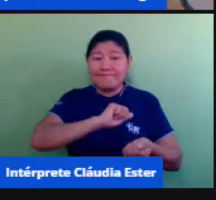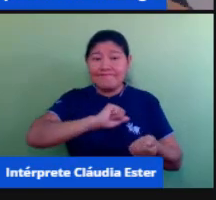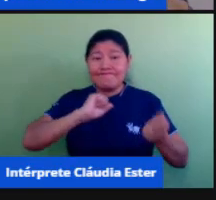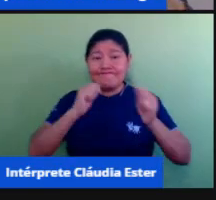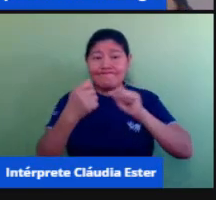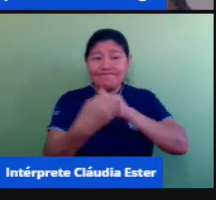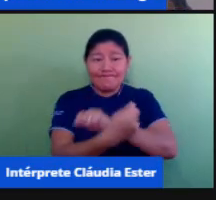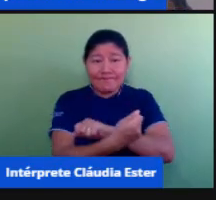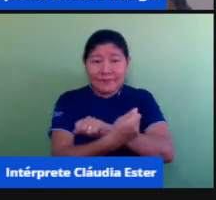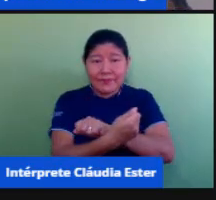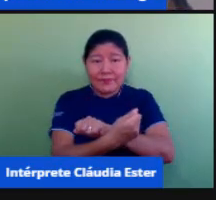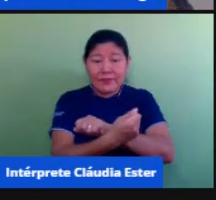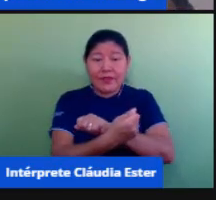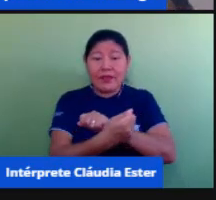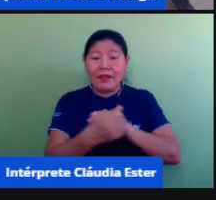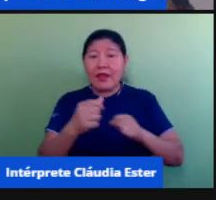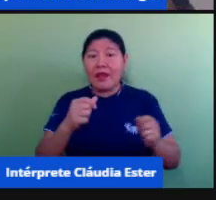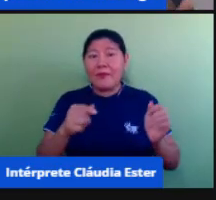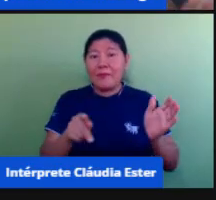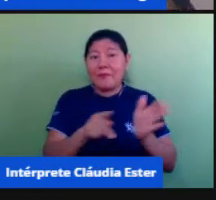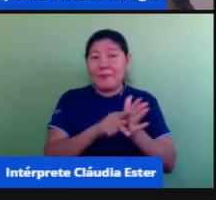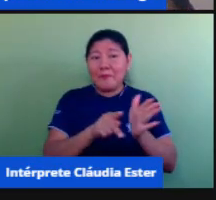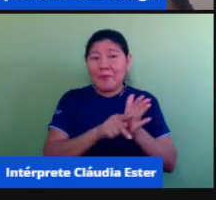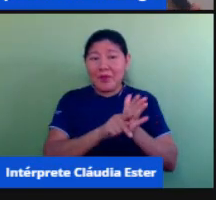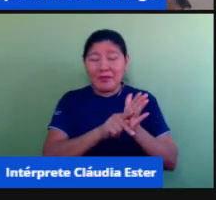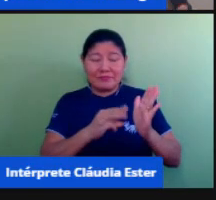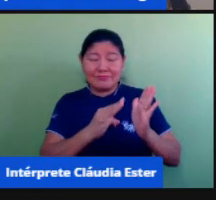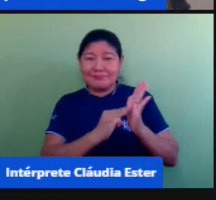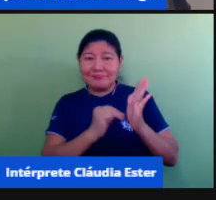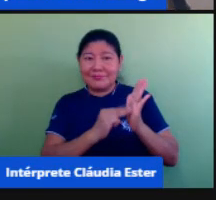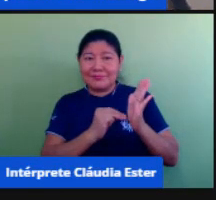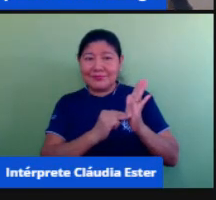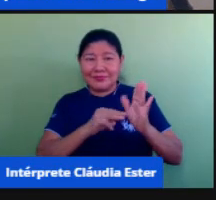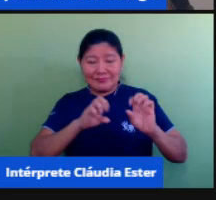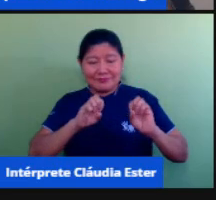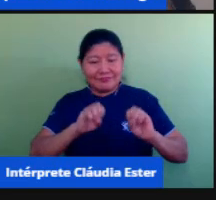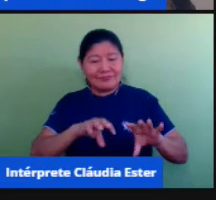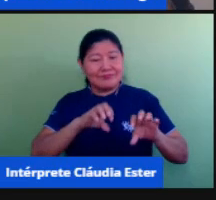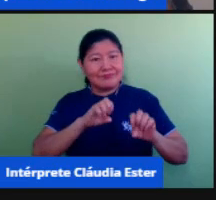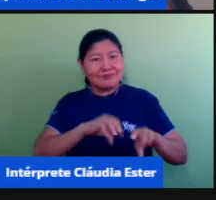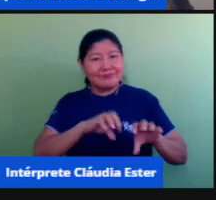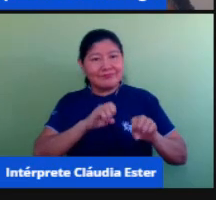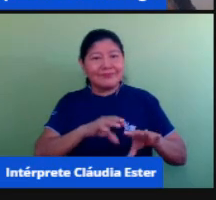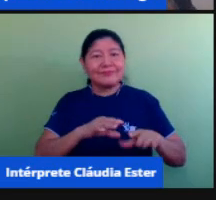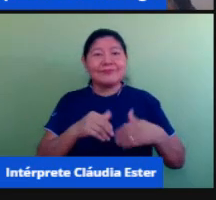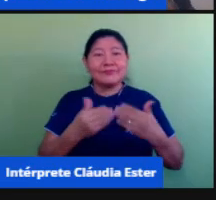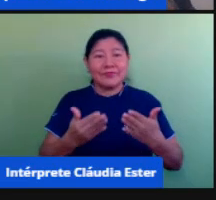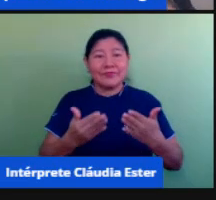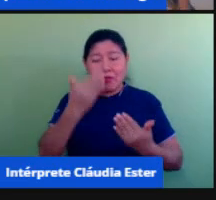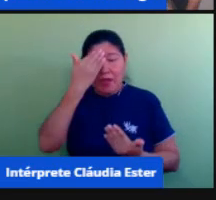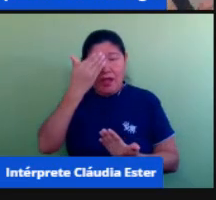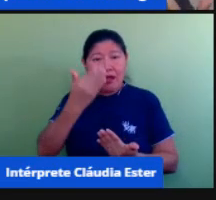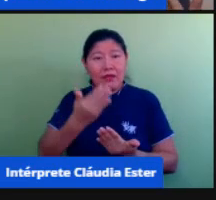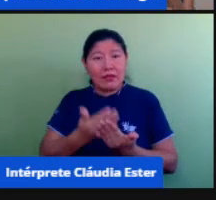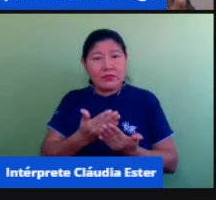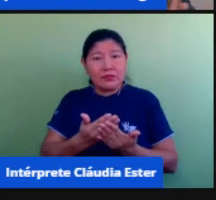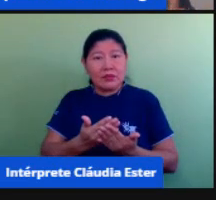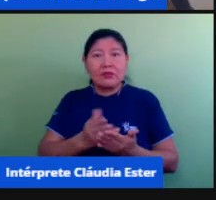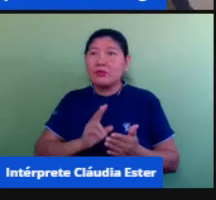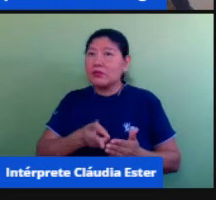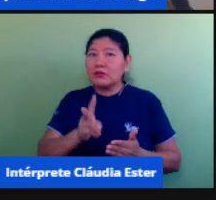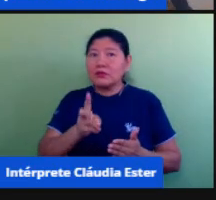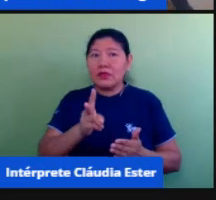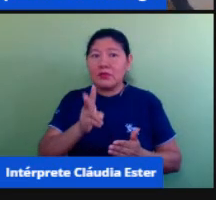avaliação para o método diagnóstico, tendo como uma perspectiva de democratização de ensino. Então, acreditamos que seja possível, por meio de